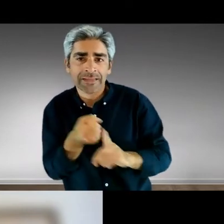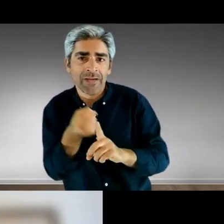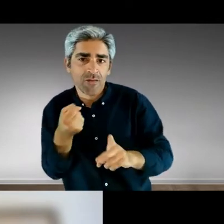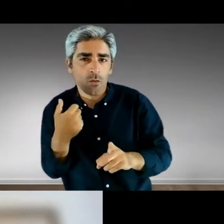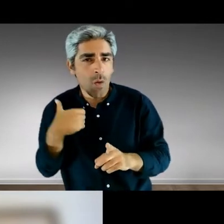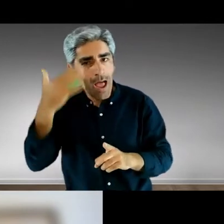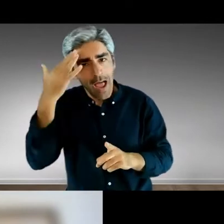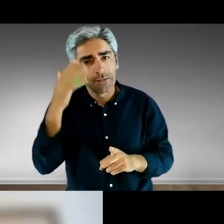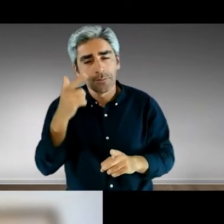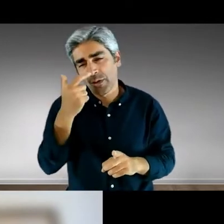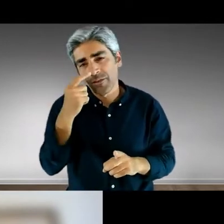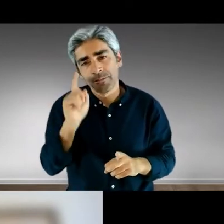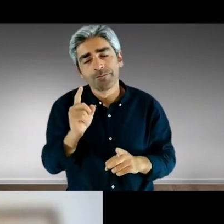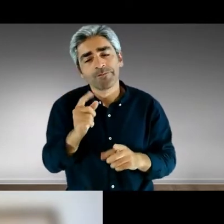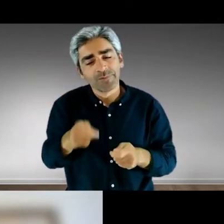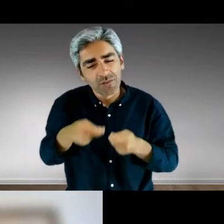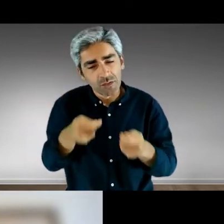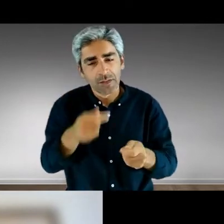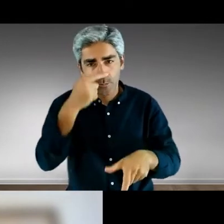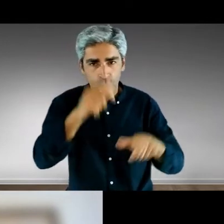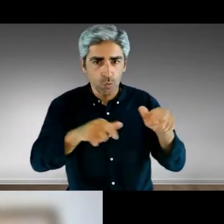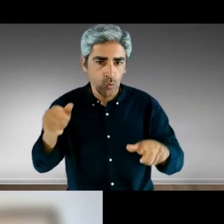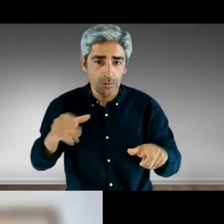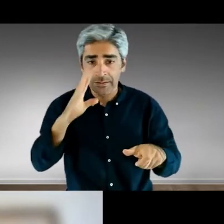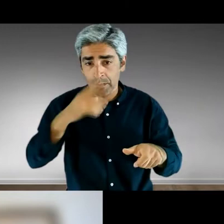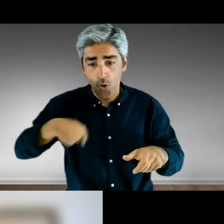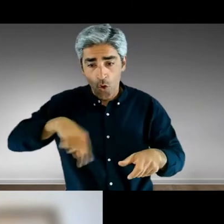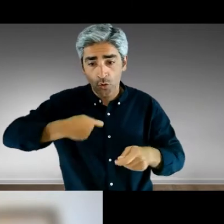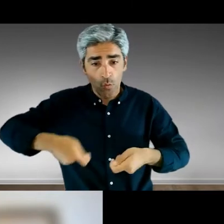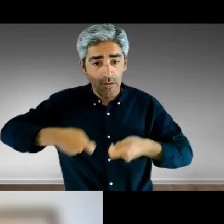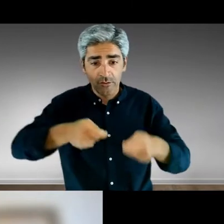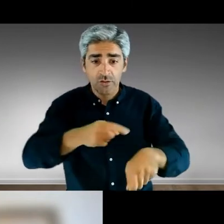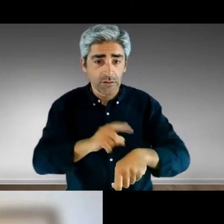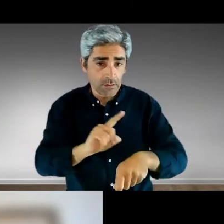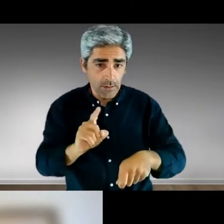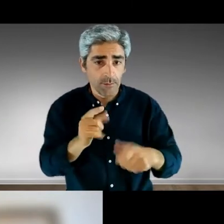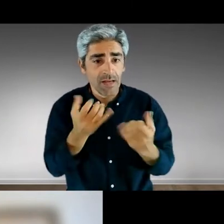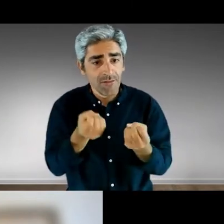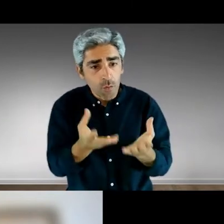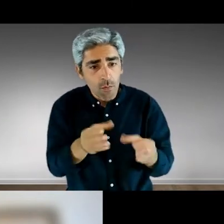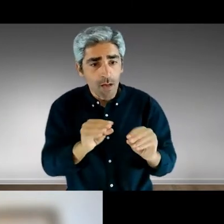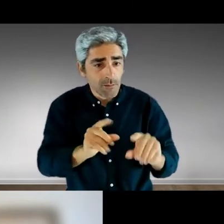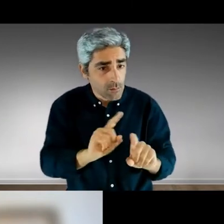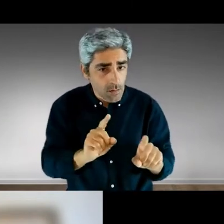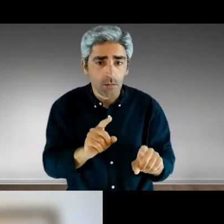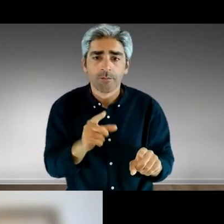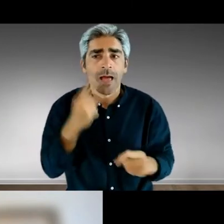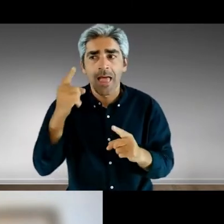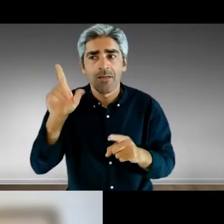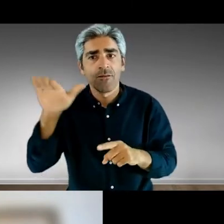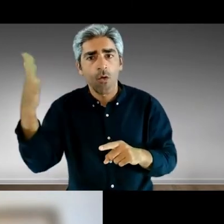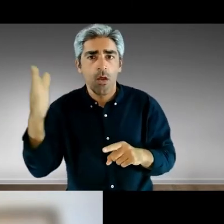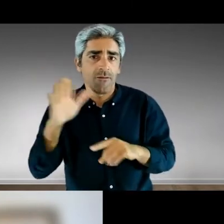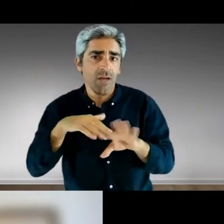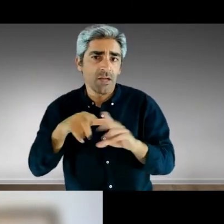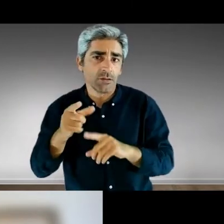acho que é sempre preferível investir nas nossas pessoas, porque se nós não investirmos em formar as nossas pessoas, alguém de fora vai fazê-lo por nós. Isso